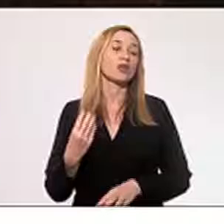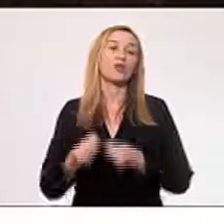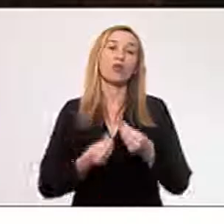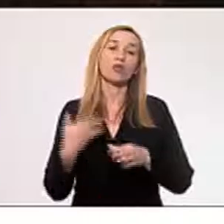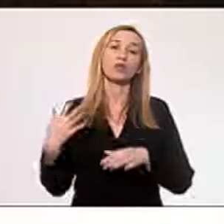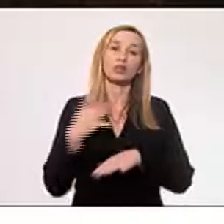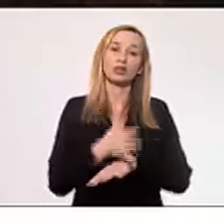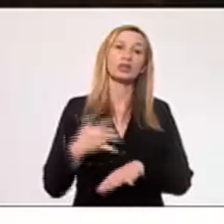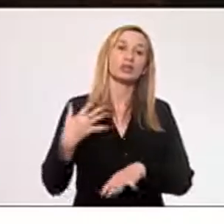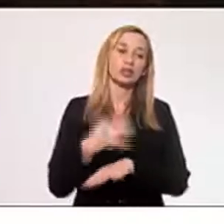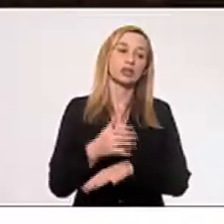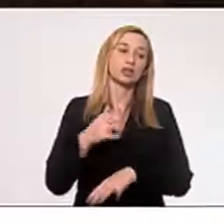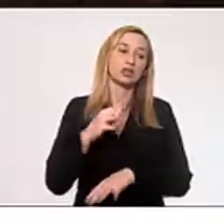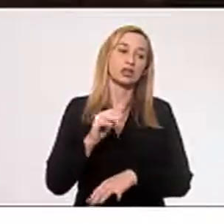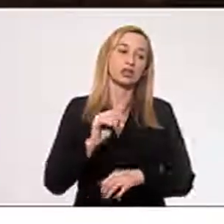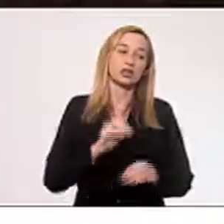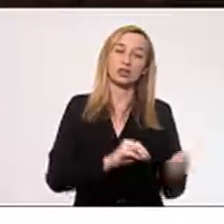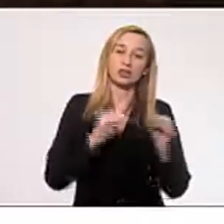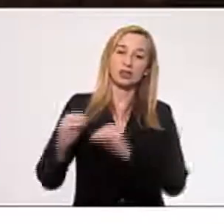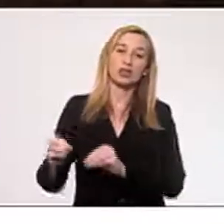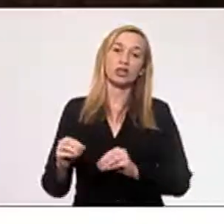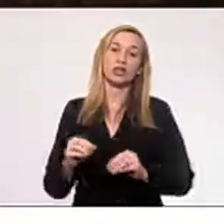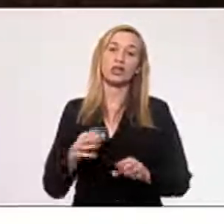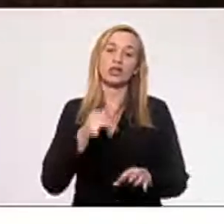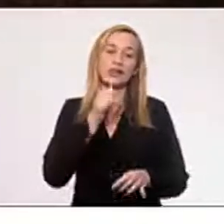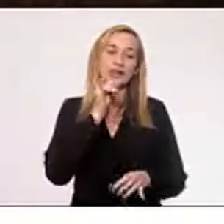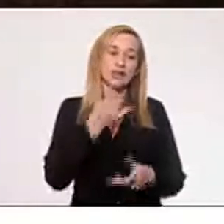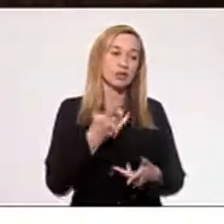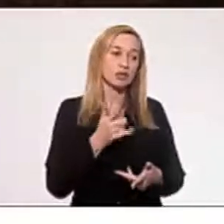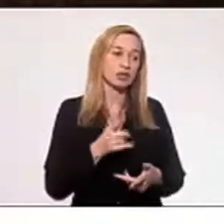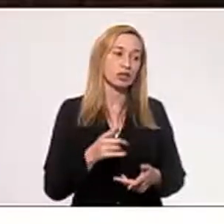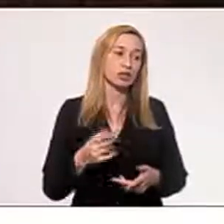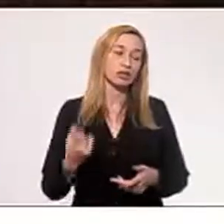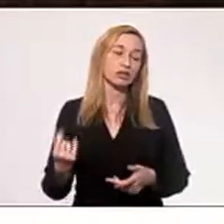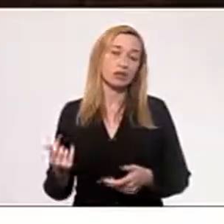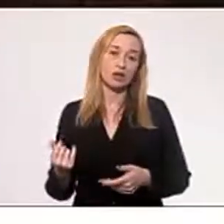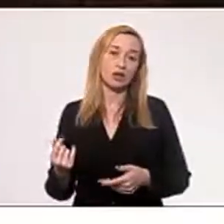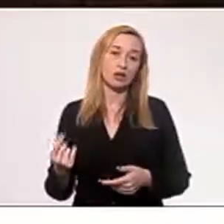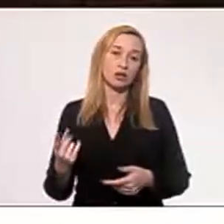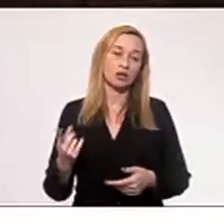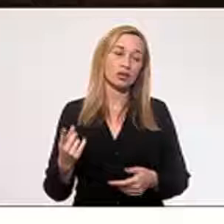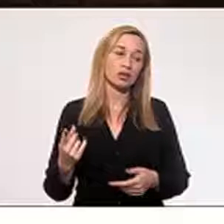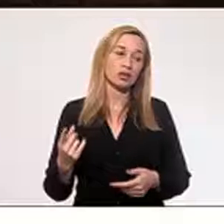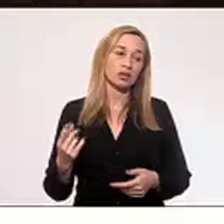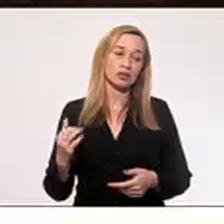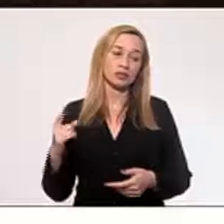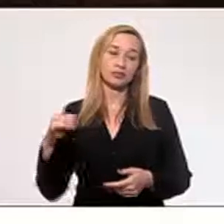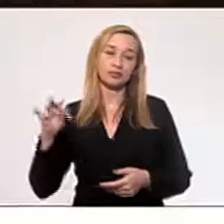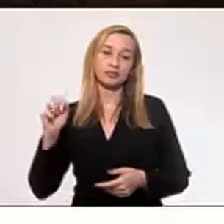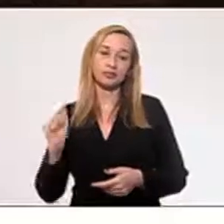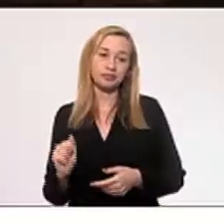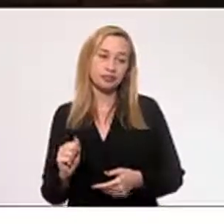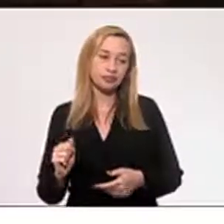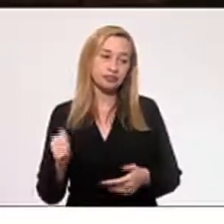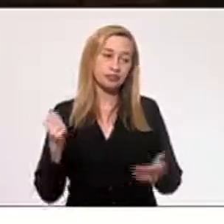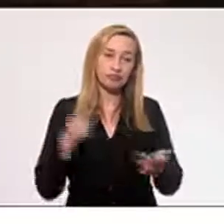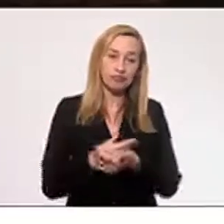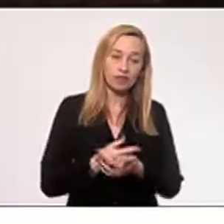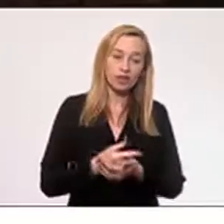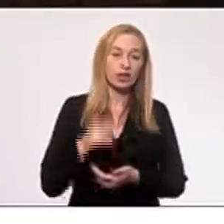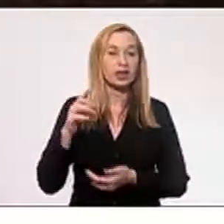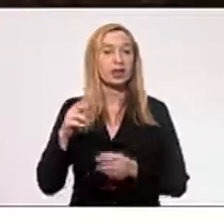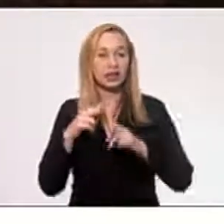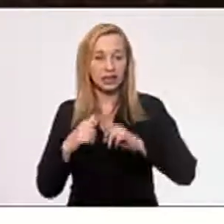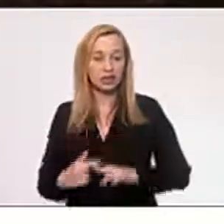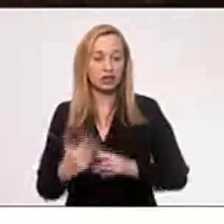acesso a transferências voluntárias. Por exemplo, as taxas de bancada pagas pela CAPES aos programas de pós-graduação,